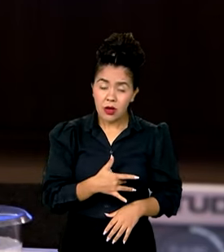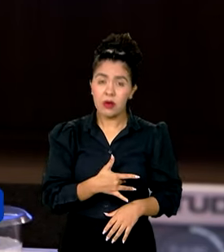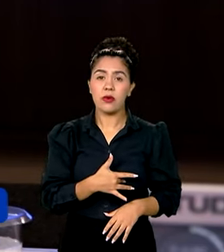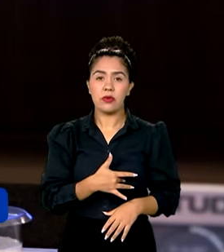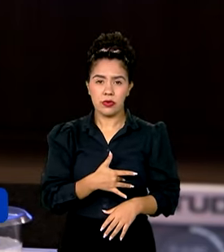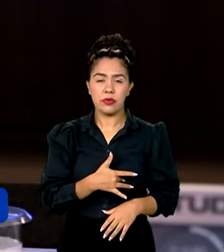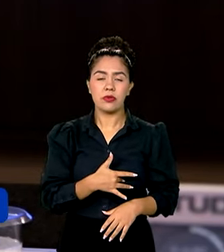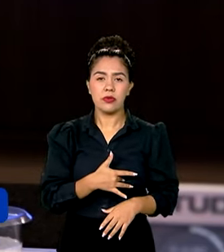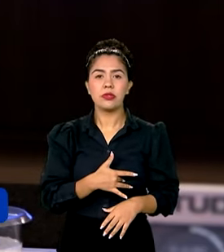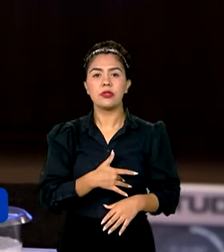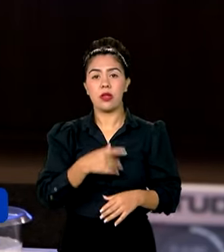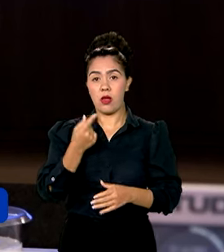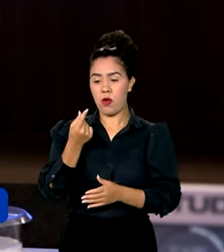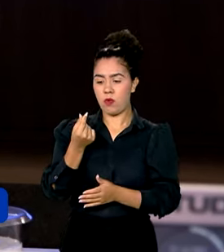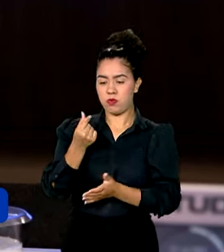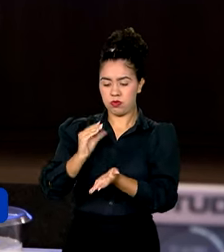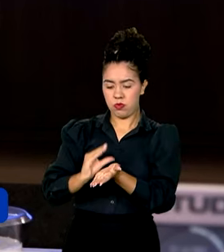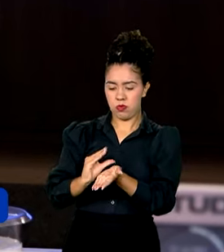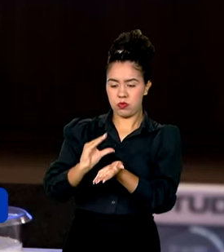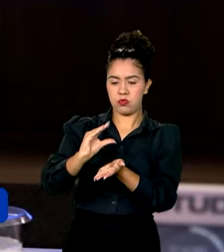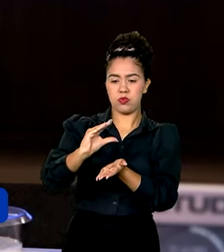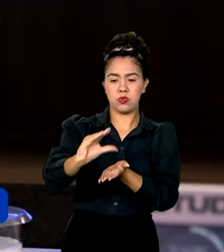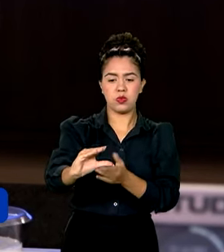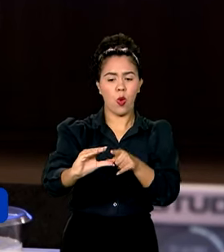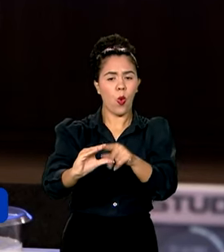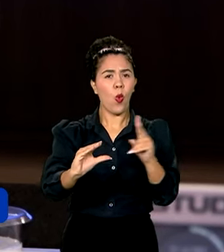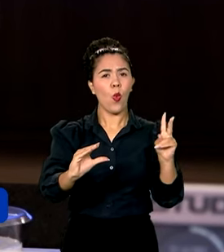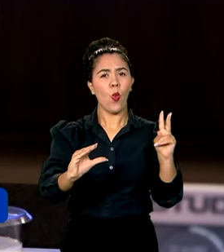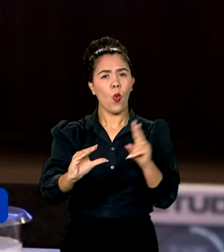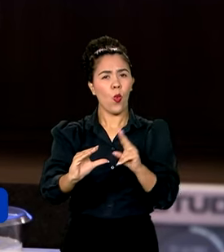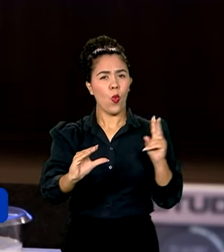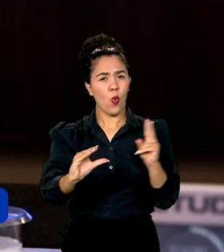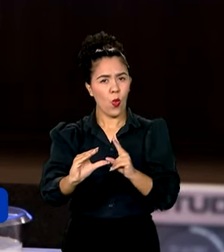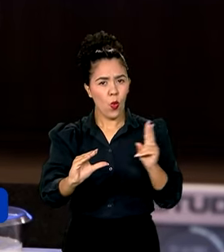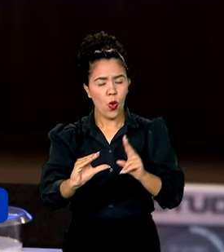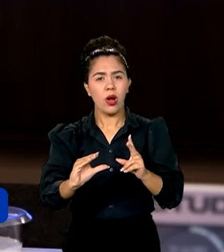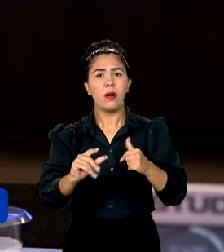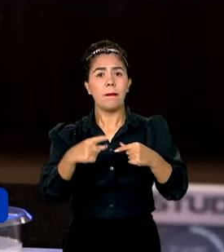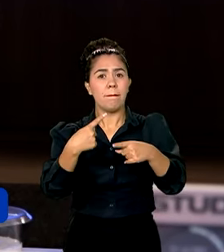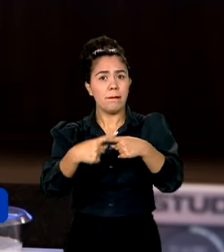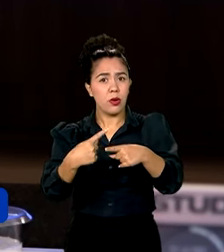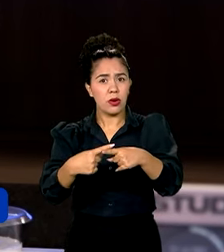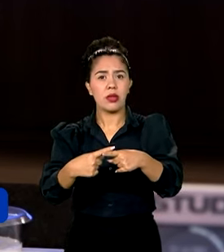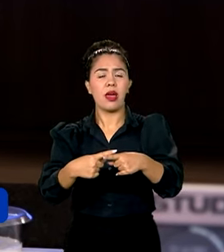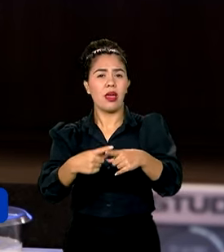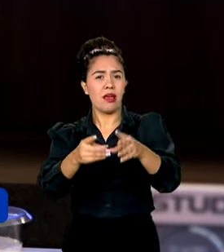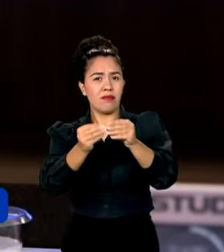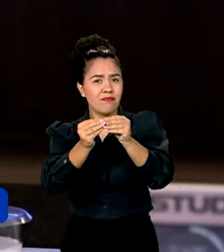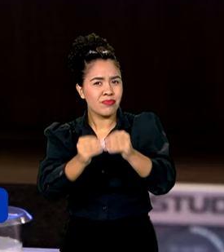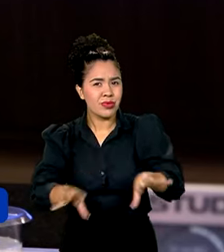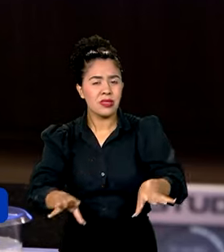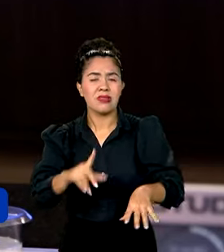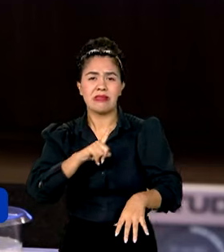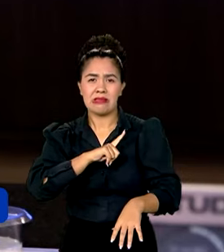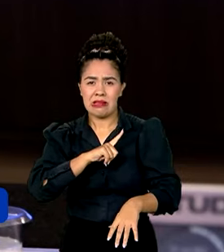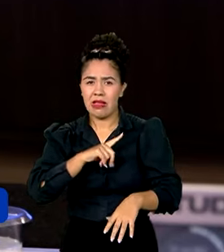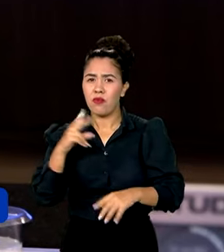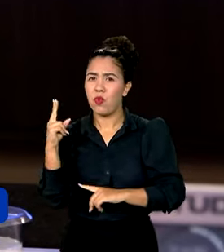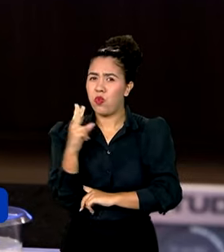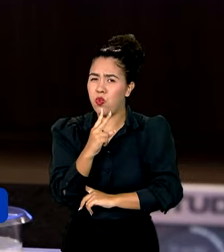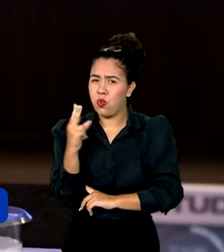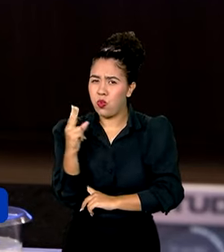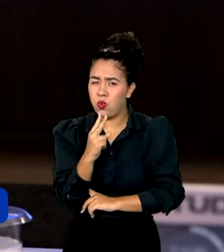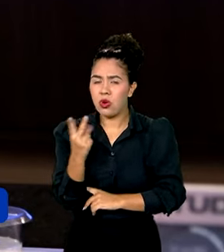dispendio de recursos tem sido muito intenso porque o impacto é muito grande você mencionou e